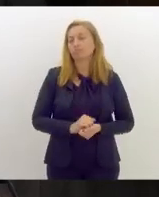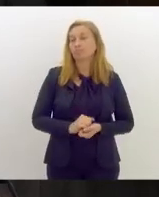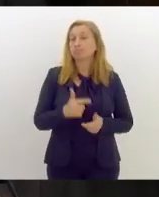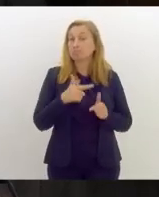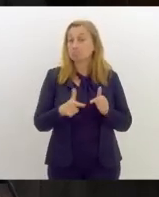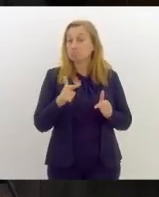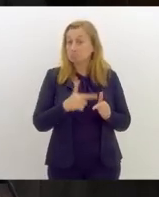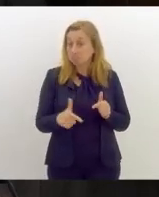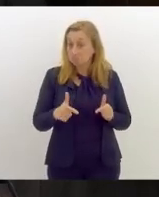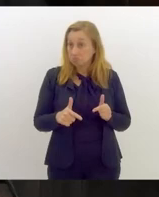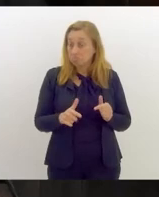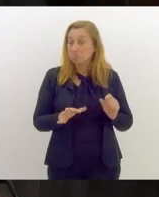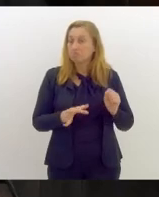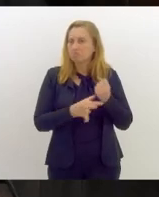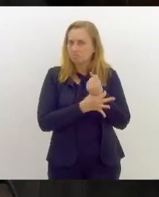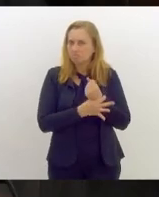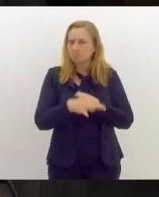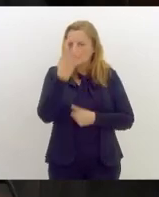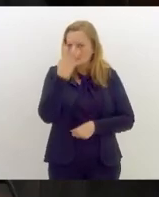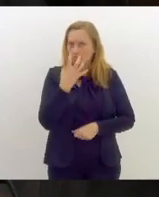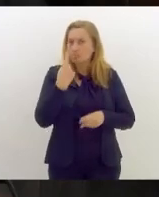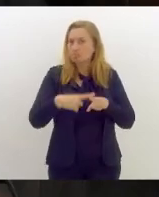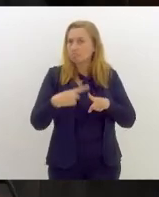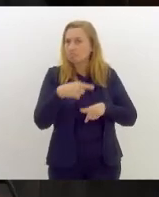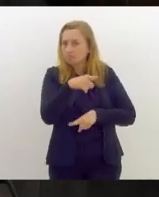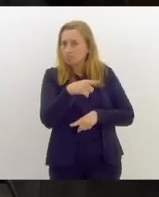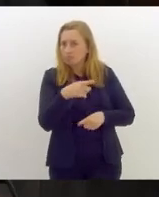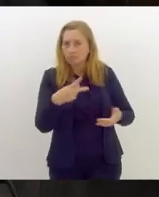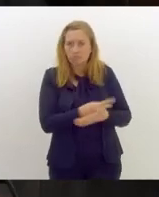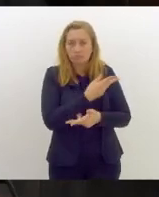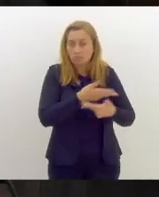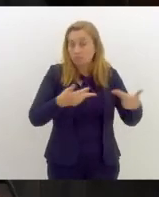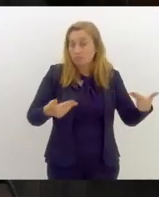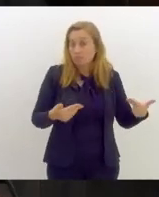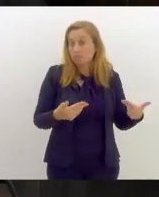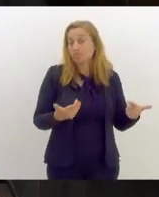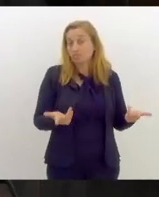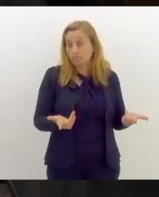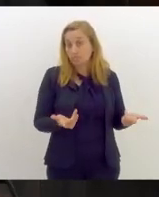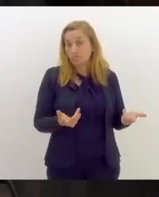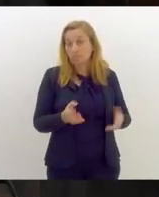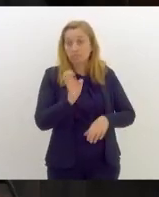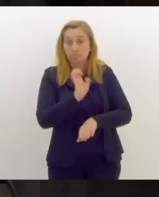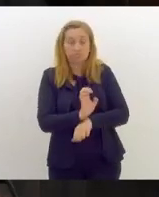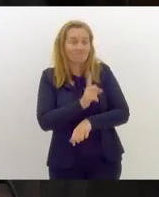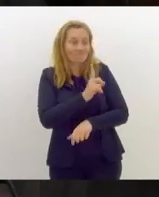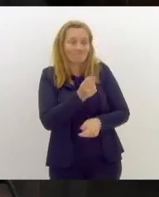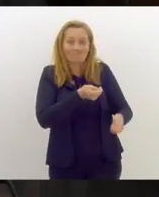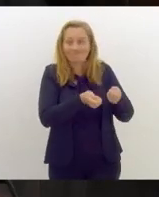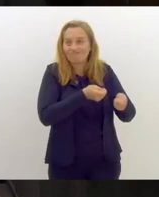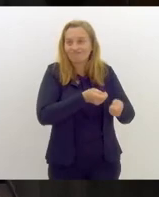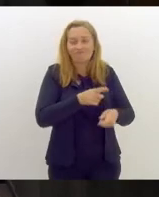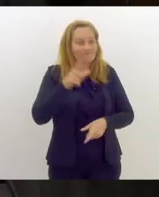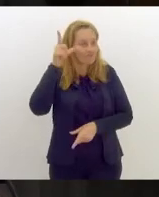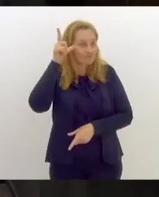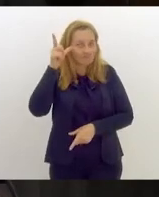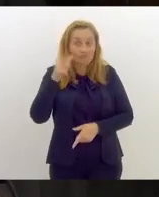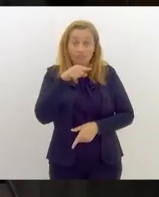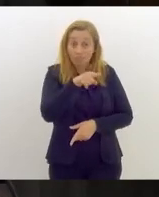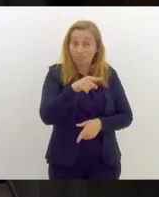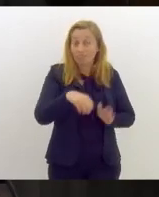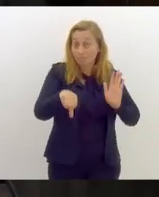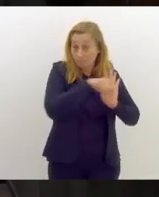era um problema de segurança grave porque ali acontece coisas do arco da velha que o estado não controla Lucinha ali tem